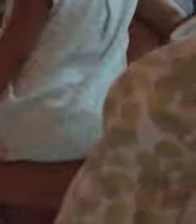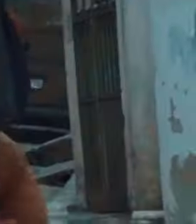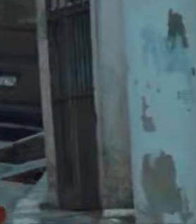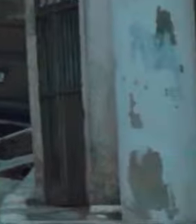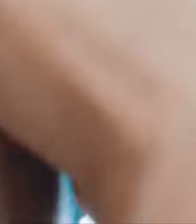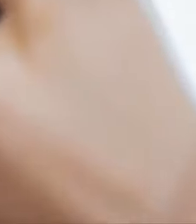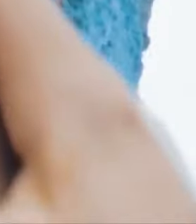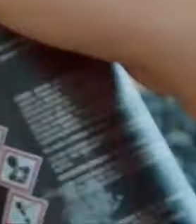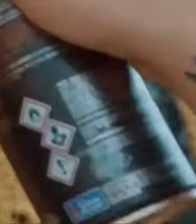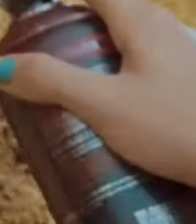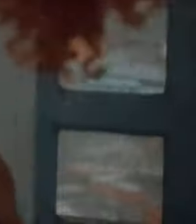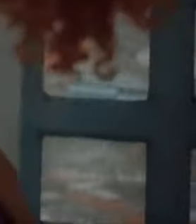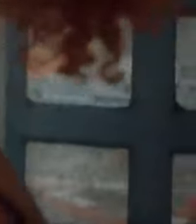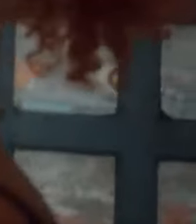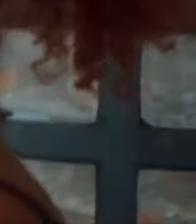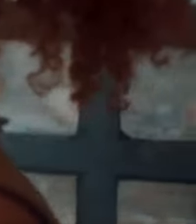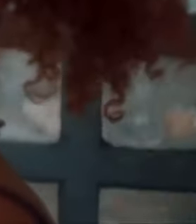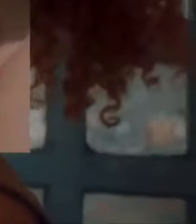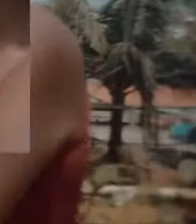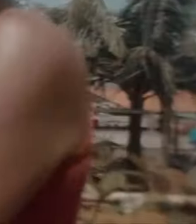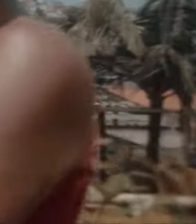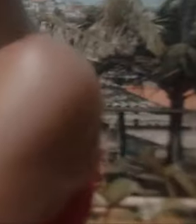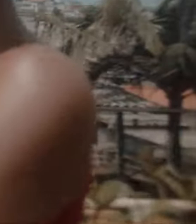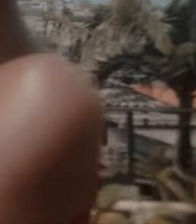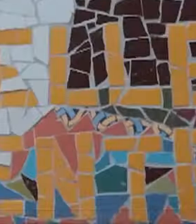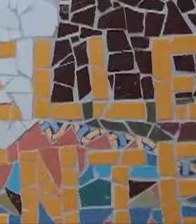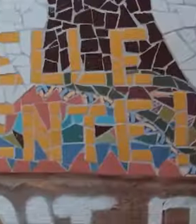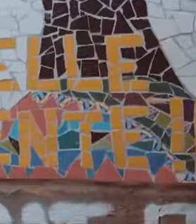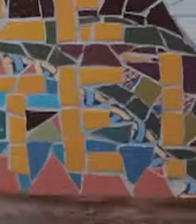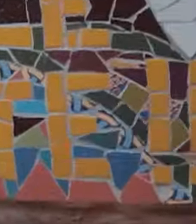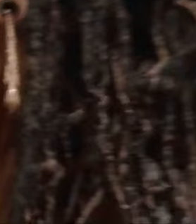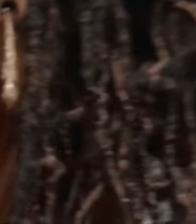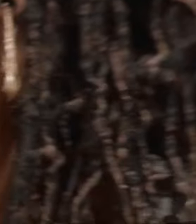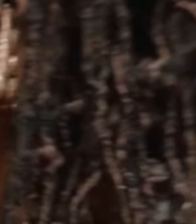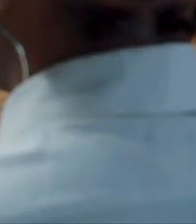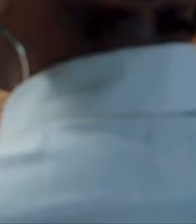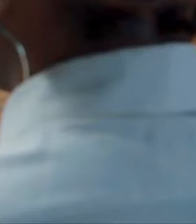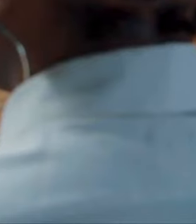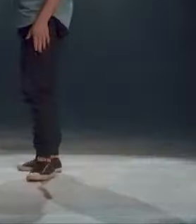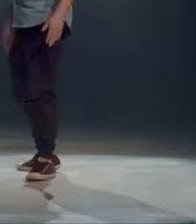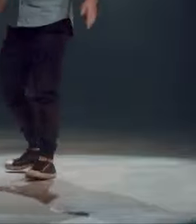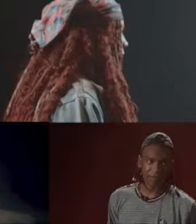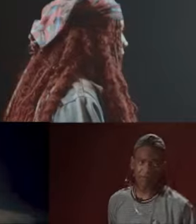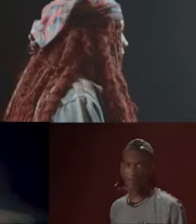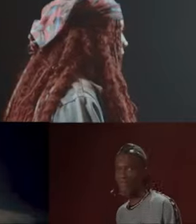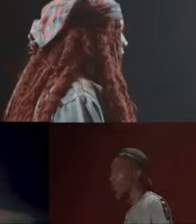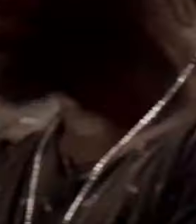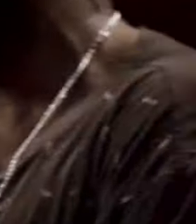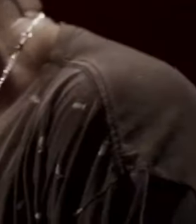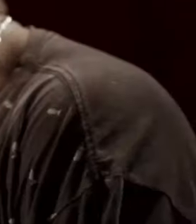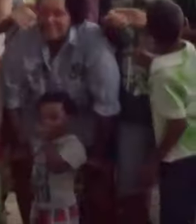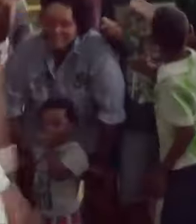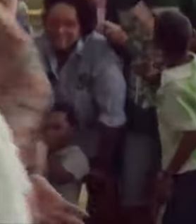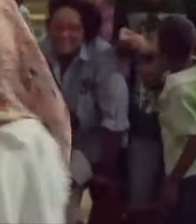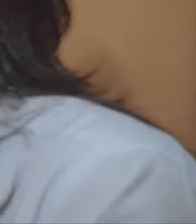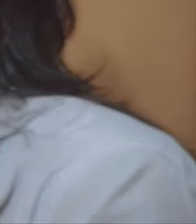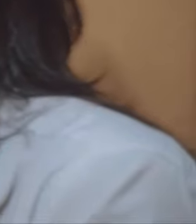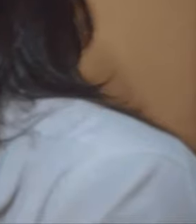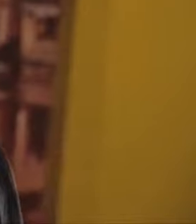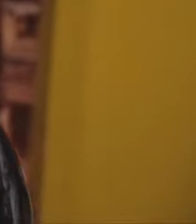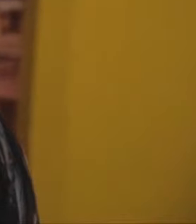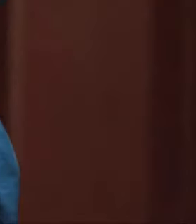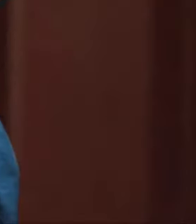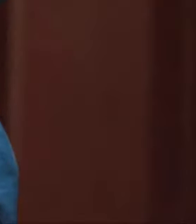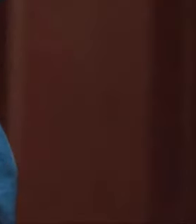ruas estreitas na periferia. Saberes, vivências, personalidades que enchem a tela de arte